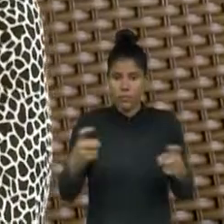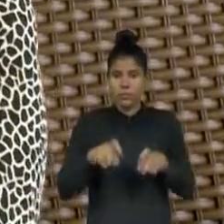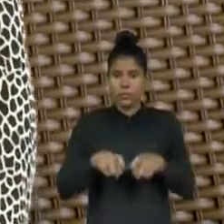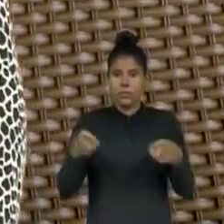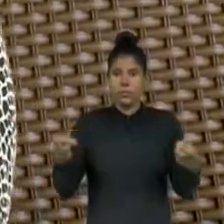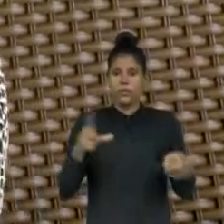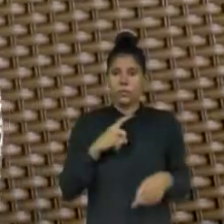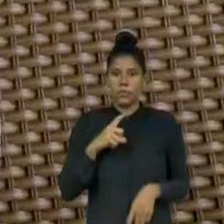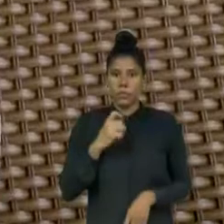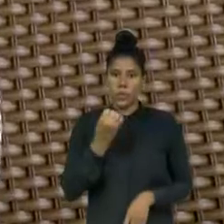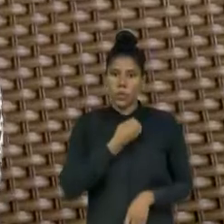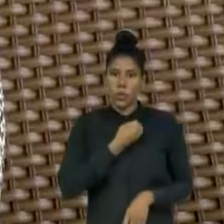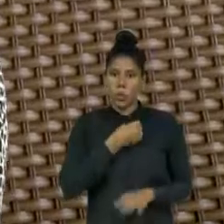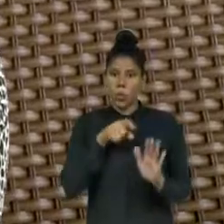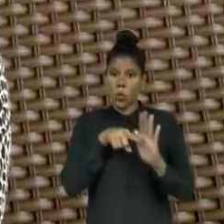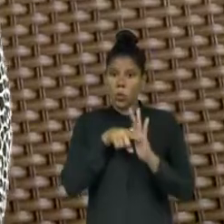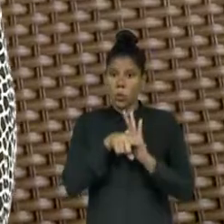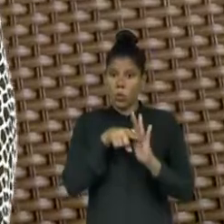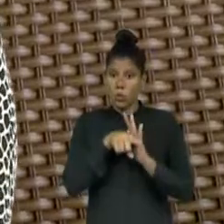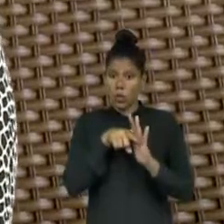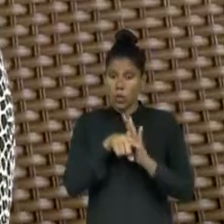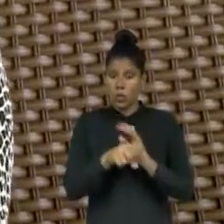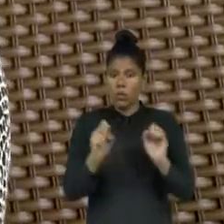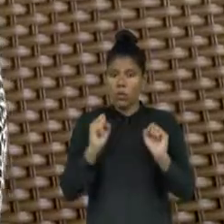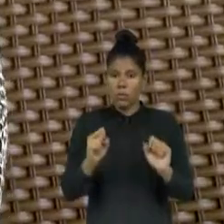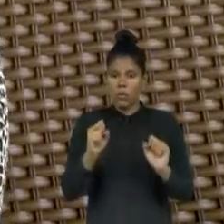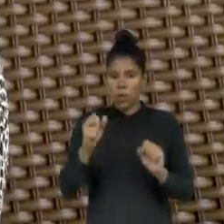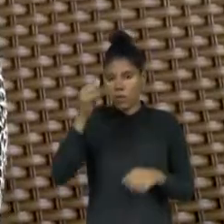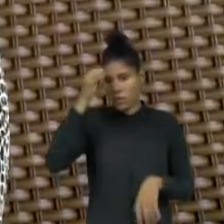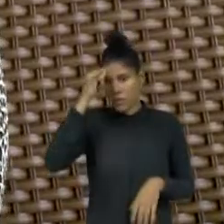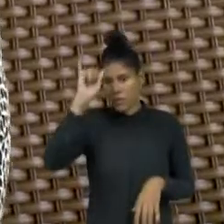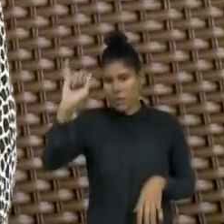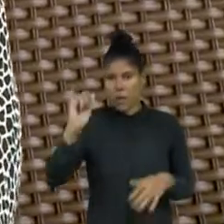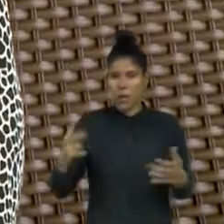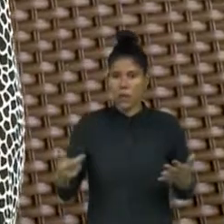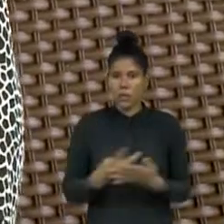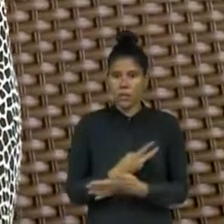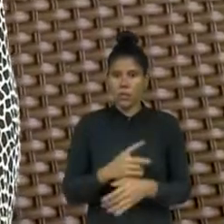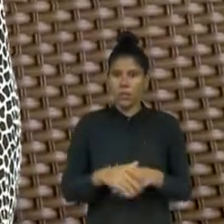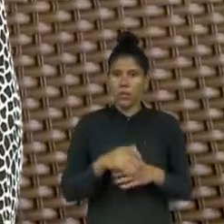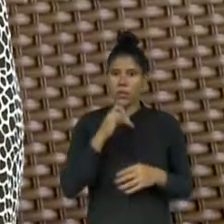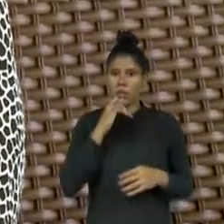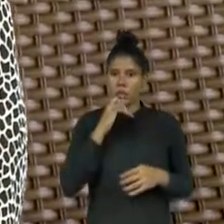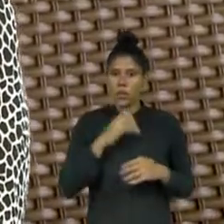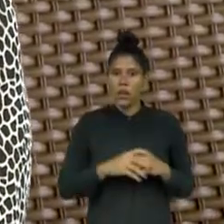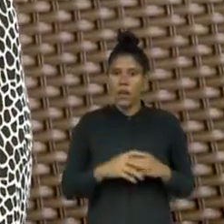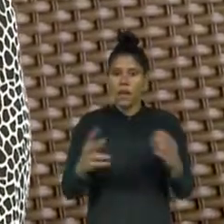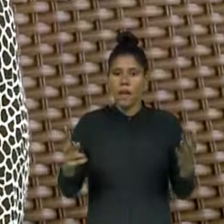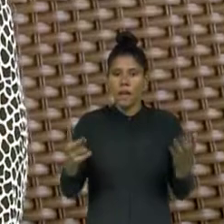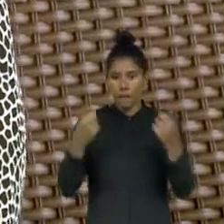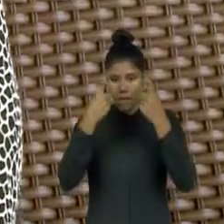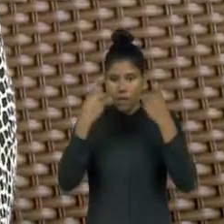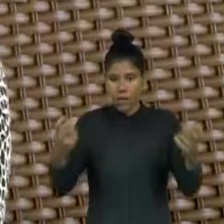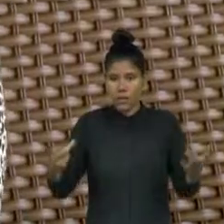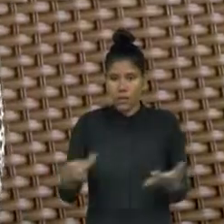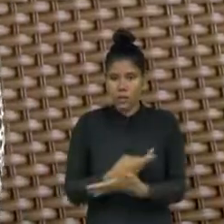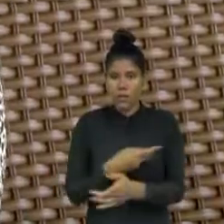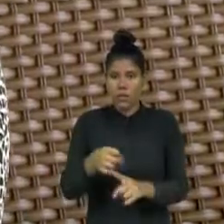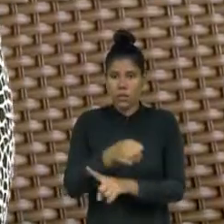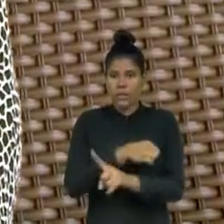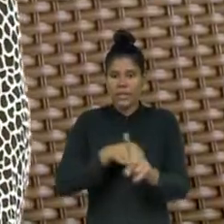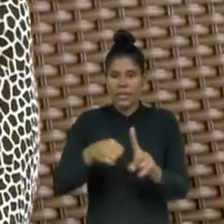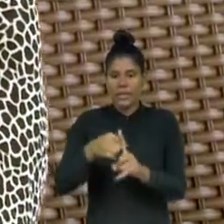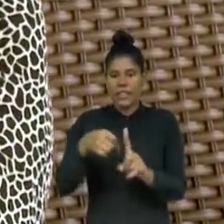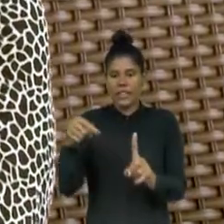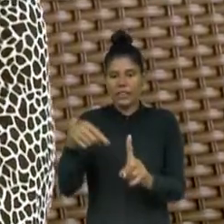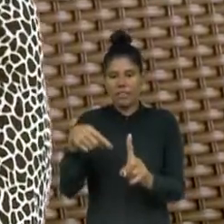números e essas condutas possam ser prevenidas, né? Eu costumo dizer que quando a violência ocorre, toda a sociedade falhou. Então, a ideia